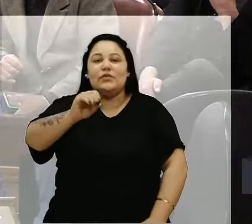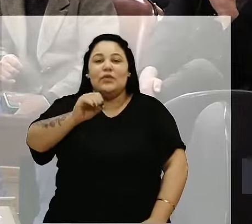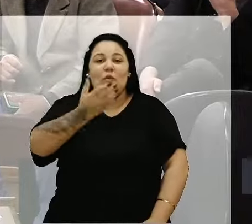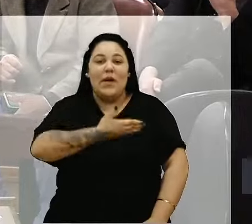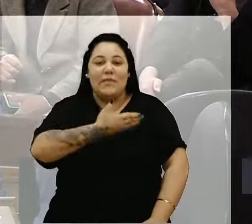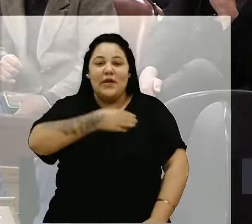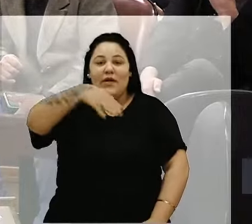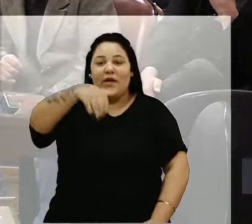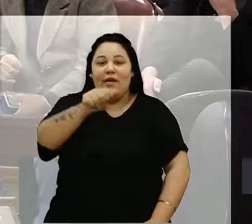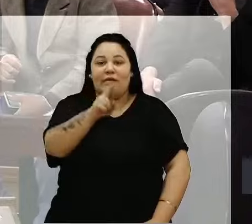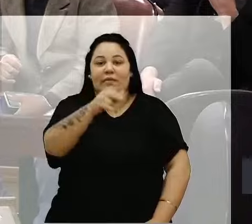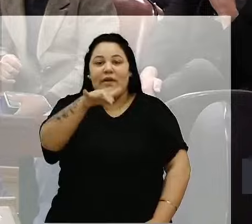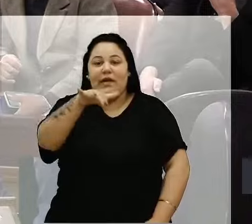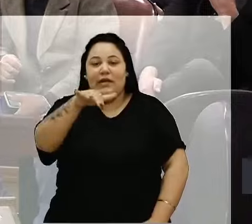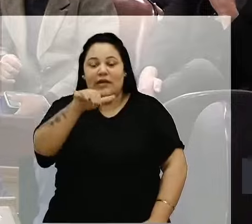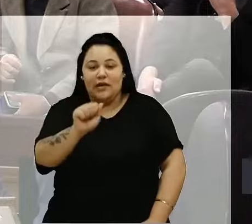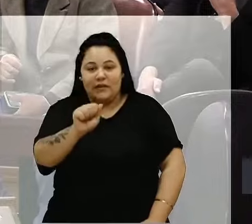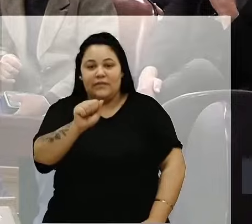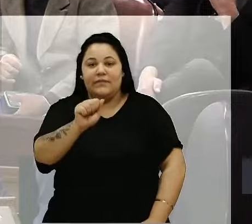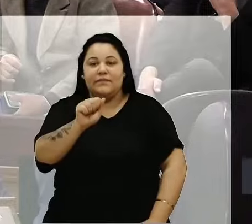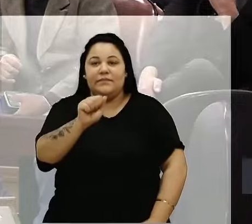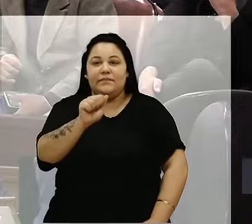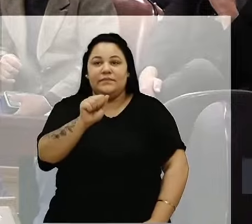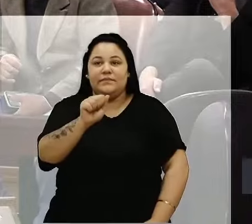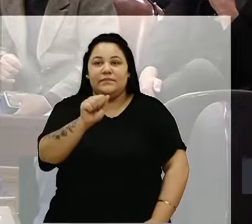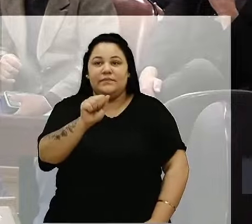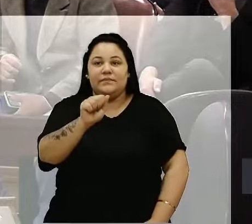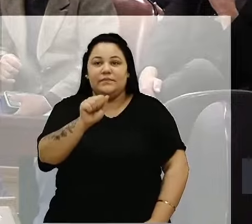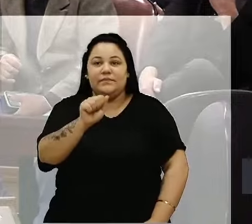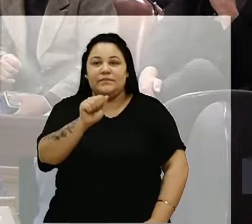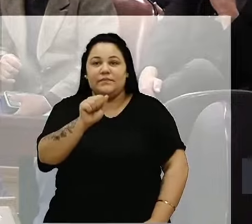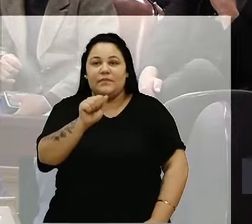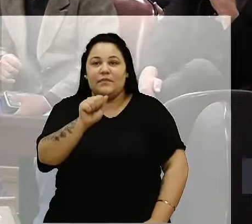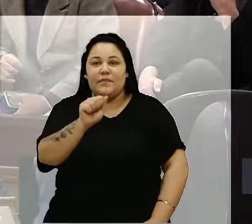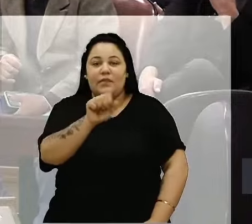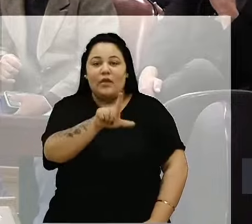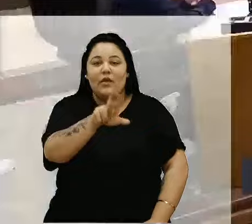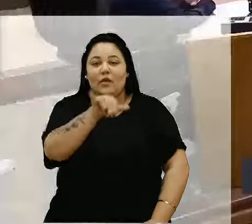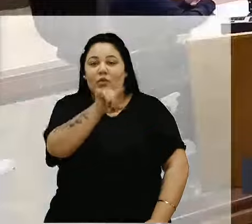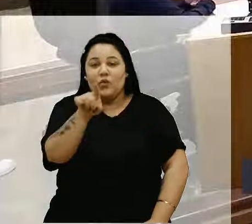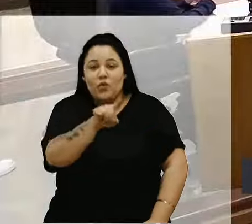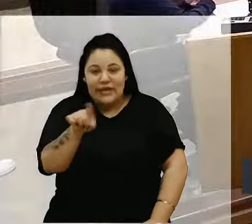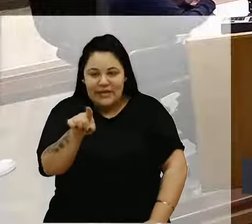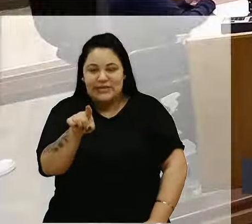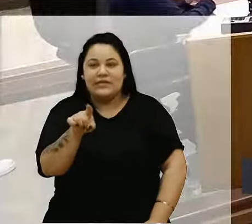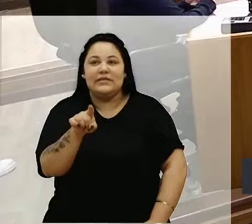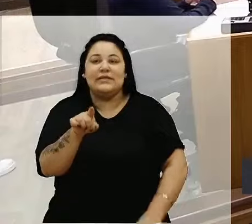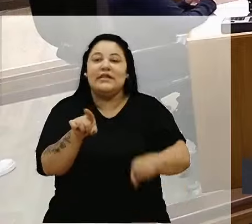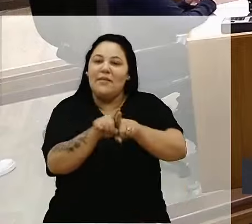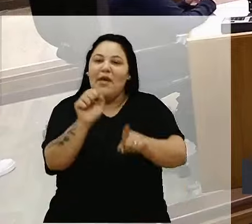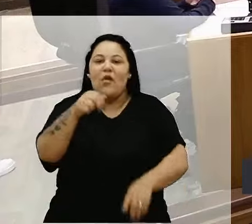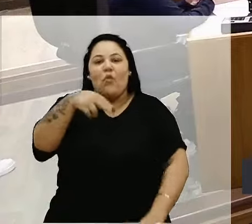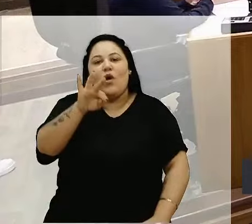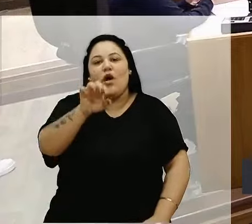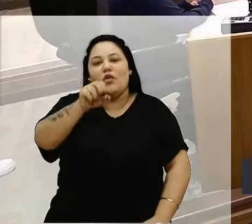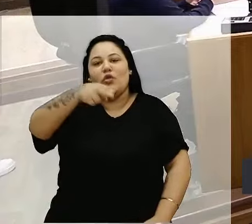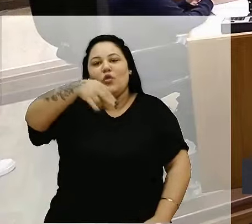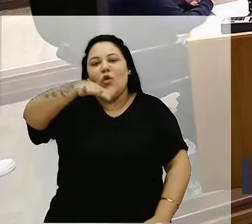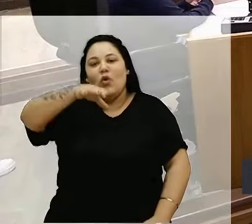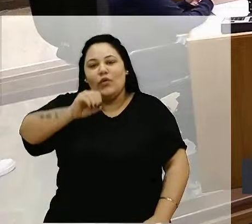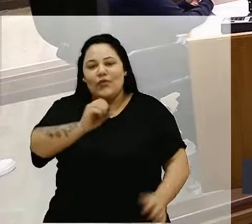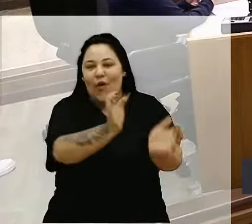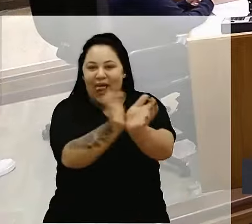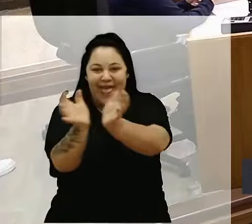Maria Regina da La Porta, amiga. O Luiz Carlos da Cruz e o Antônio Fernando Coelho são